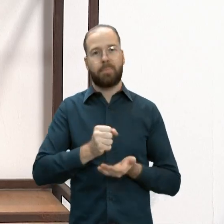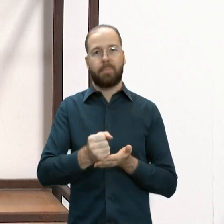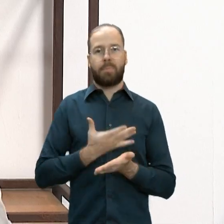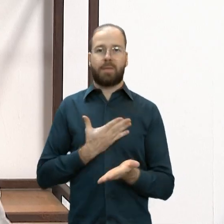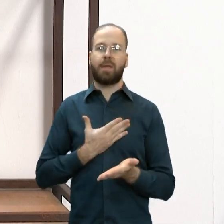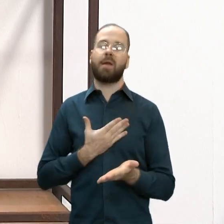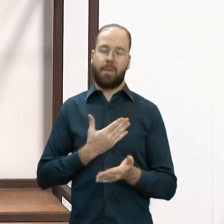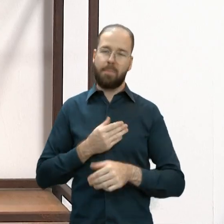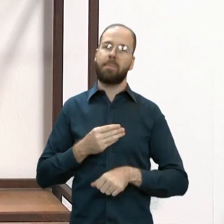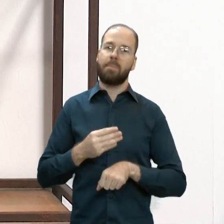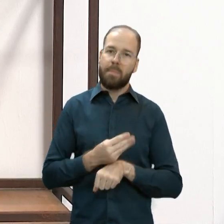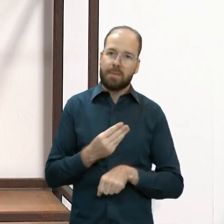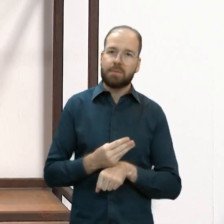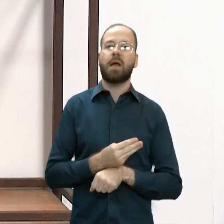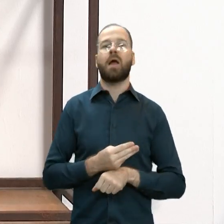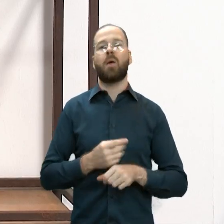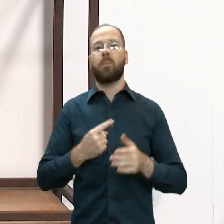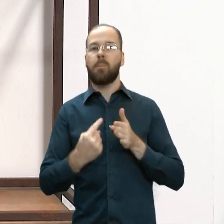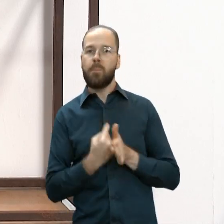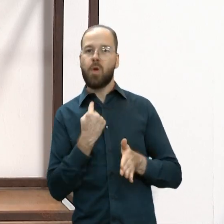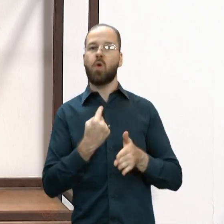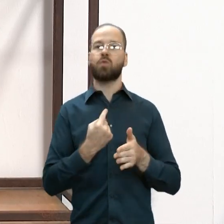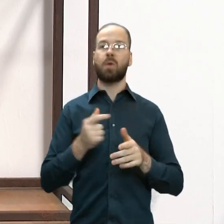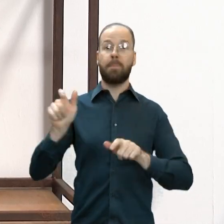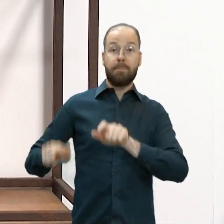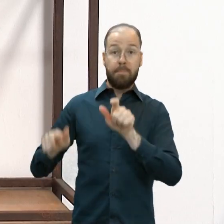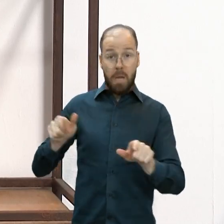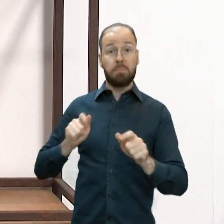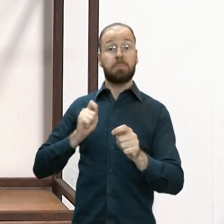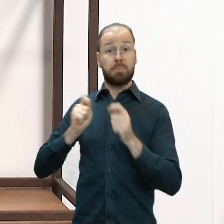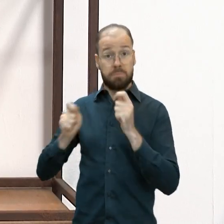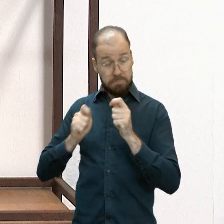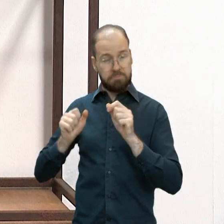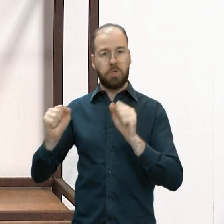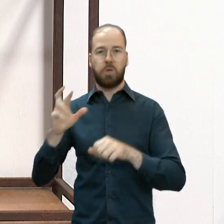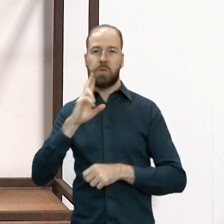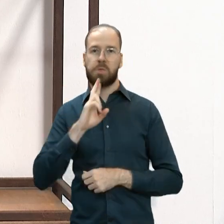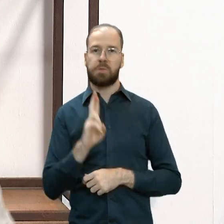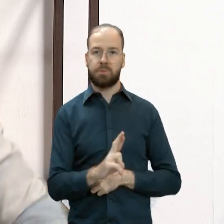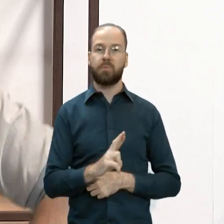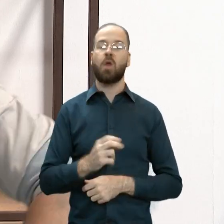mensagem, mandando sua pergunta também para as nossas entrevistadas. O telefone é o